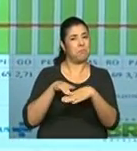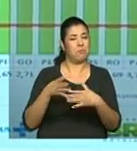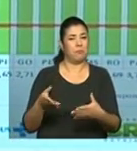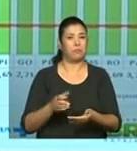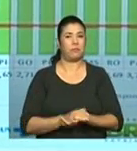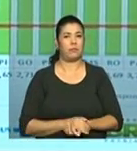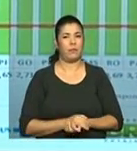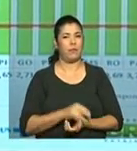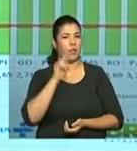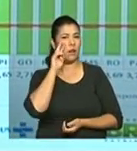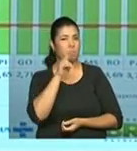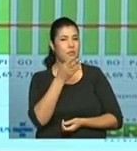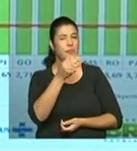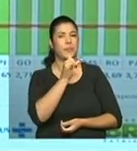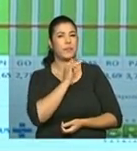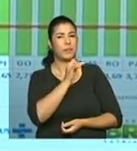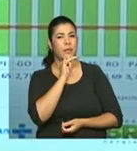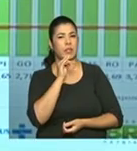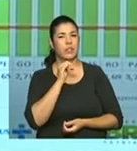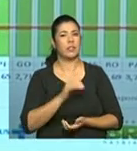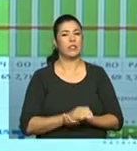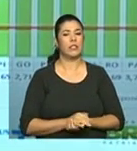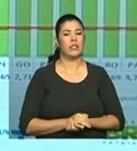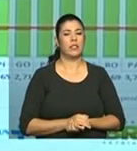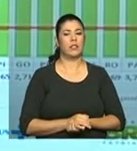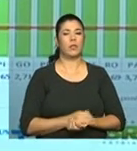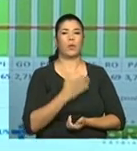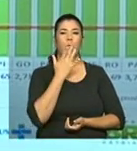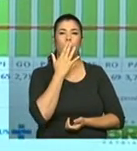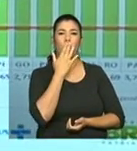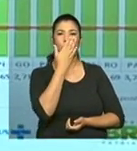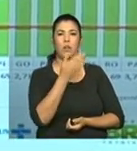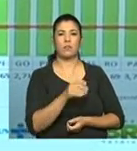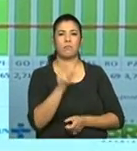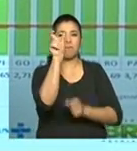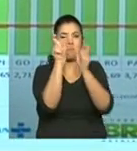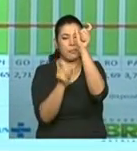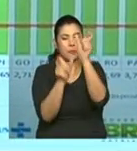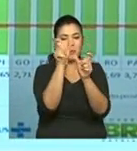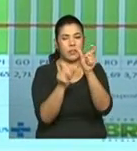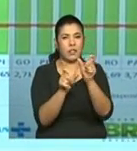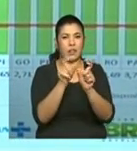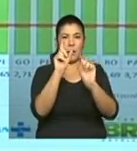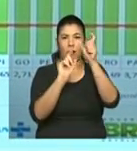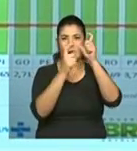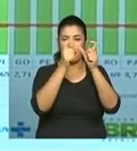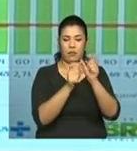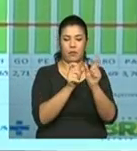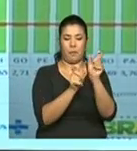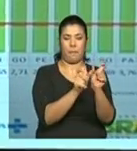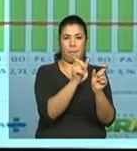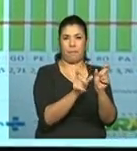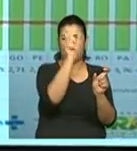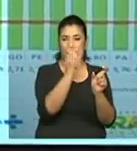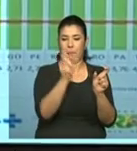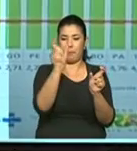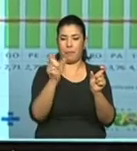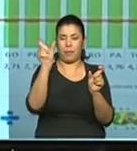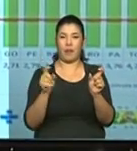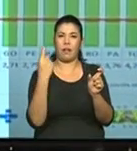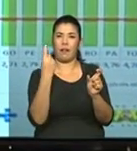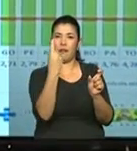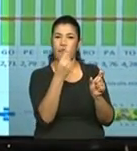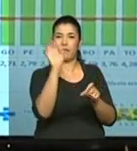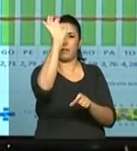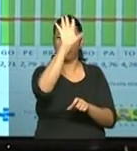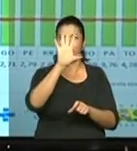pouco pequeno, mas vocês podem ver ali em laranja, ali estão representados nas barras verticais todos os estados brasileiros. É